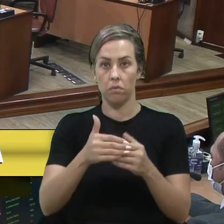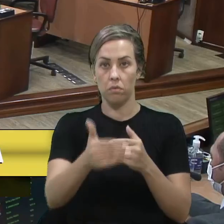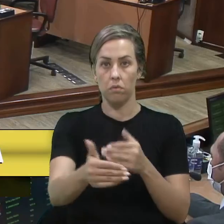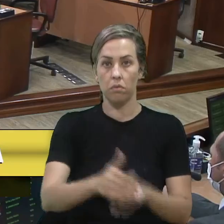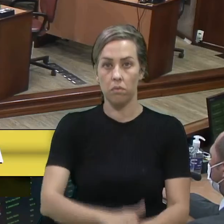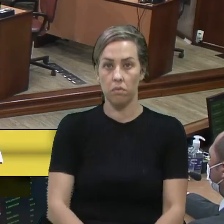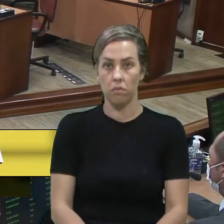Obrigado.